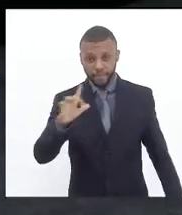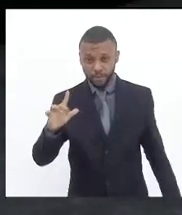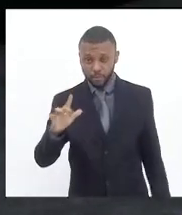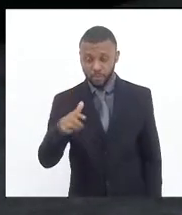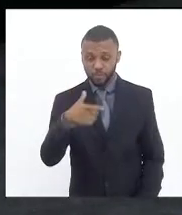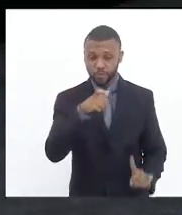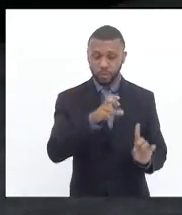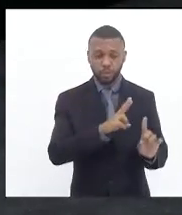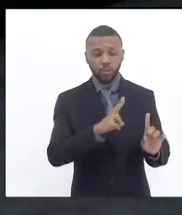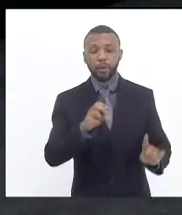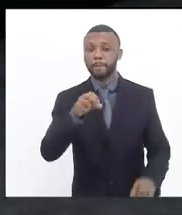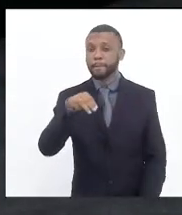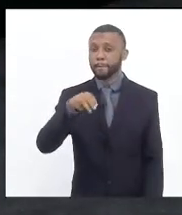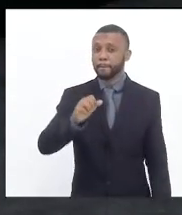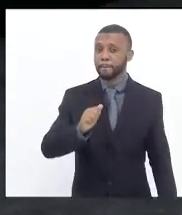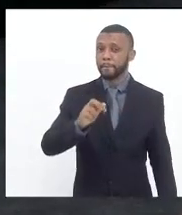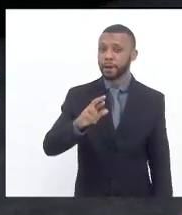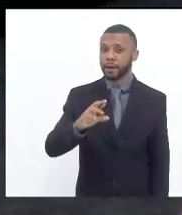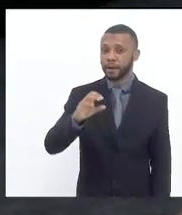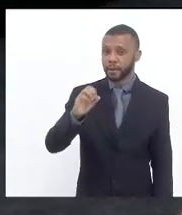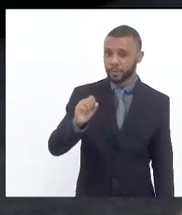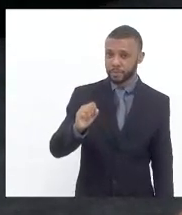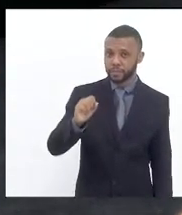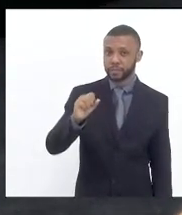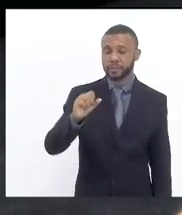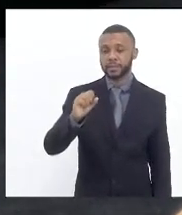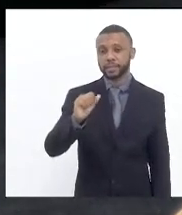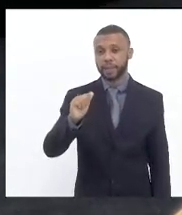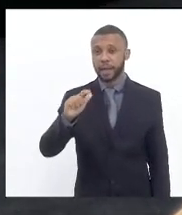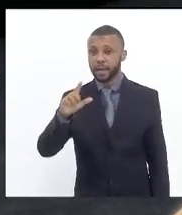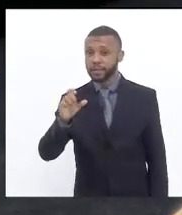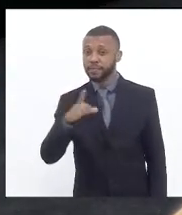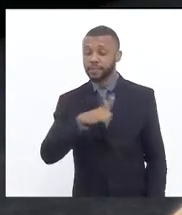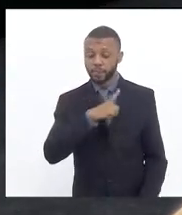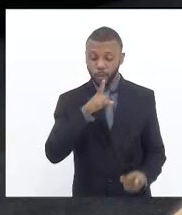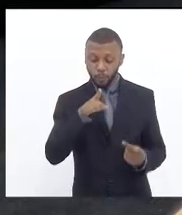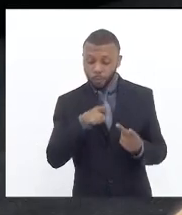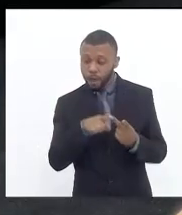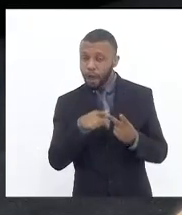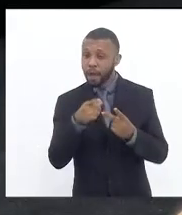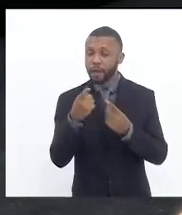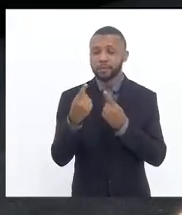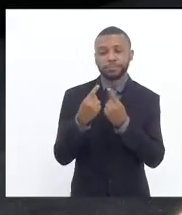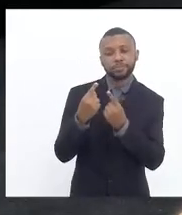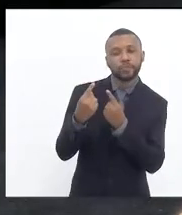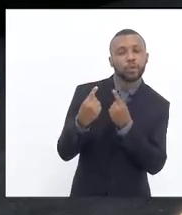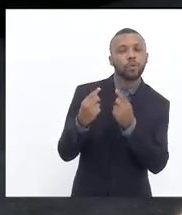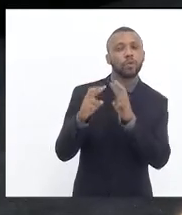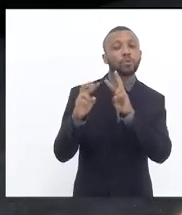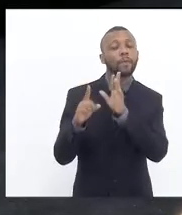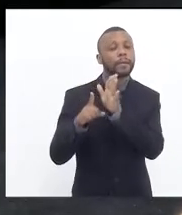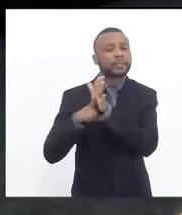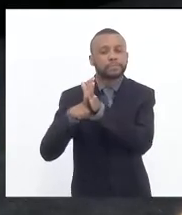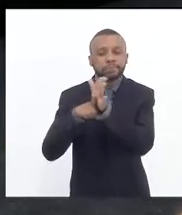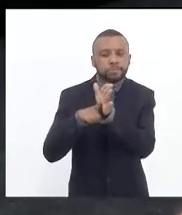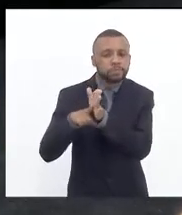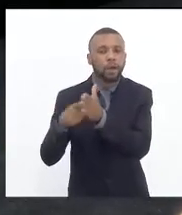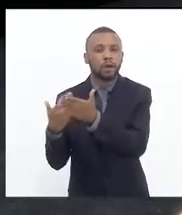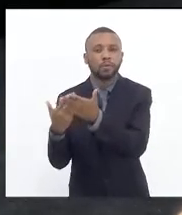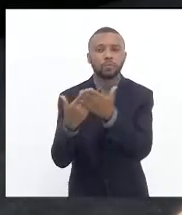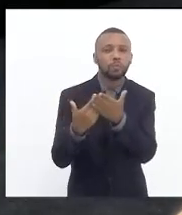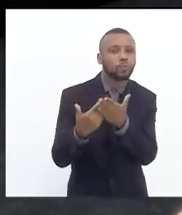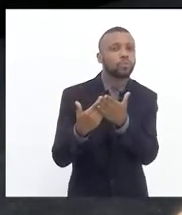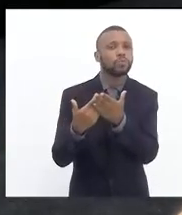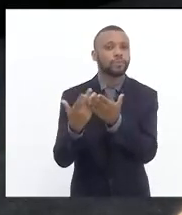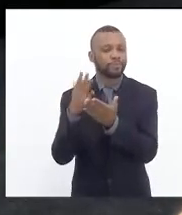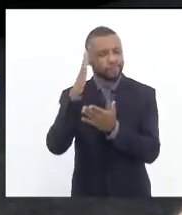Salles ficou da gente ter uma segunda conversa com estudos e programas e projeções que não houve